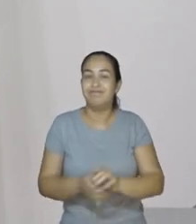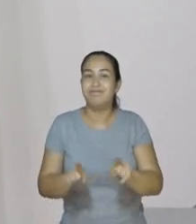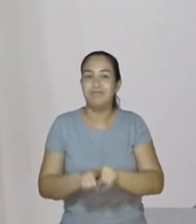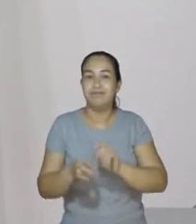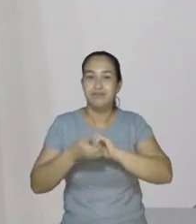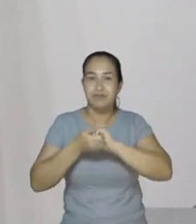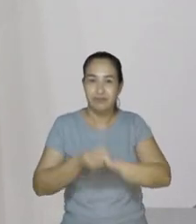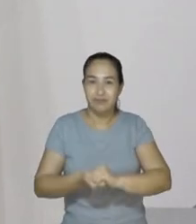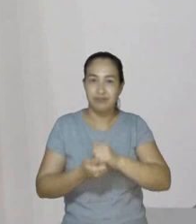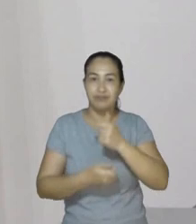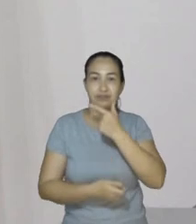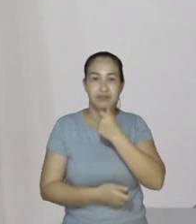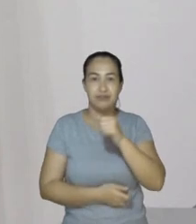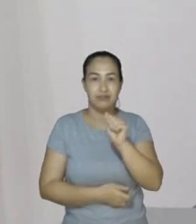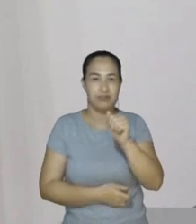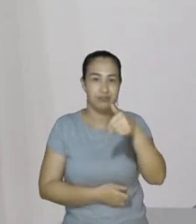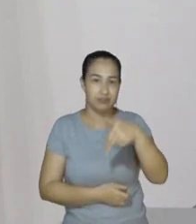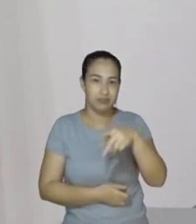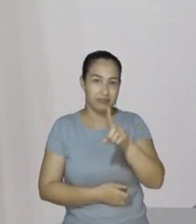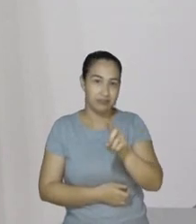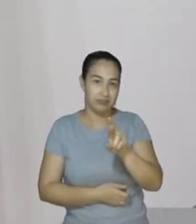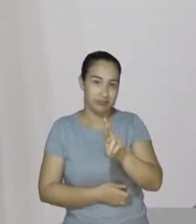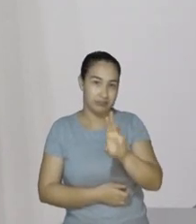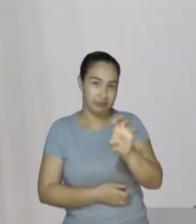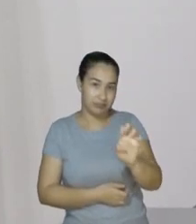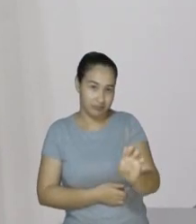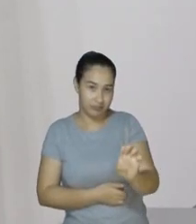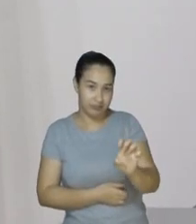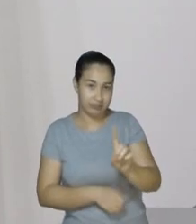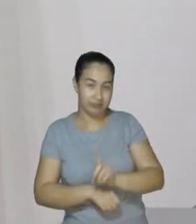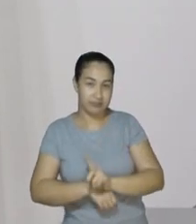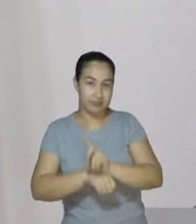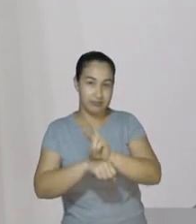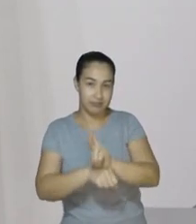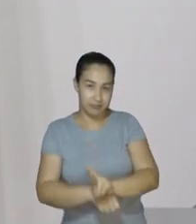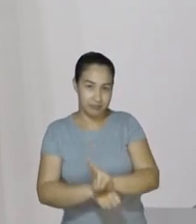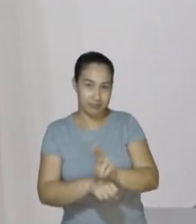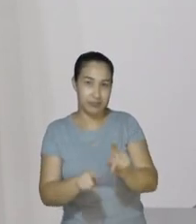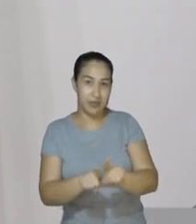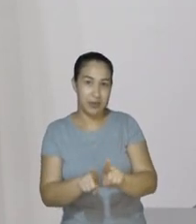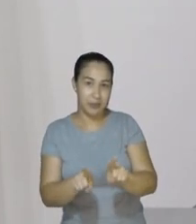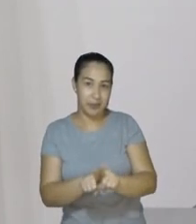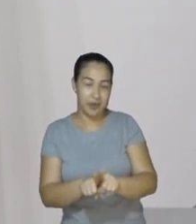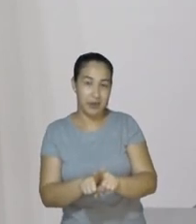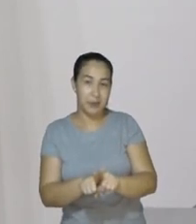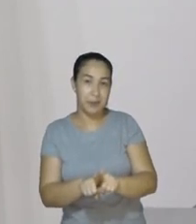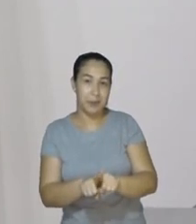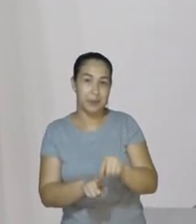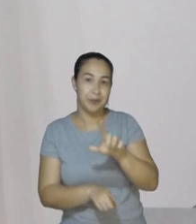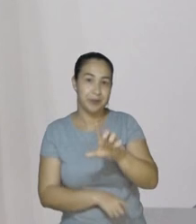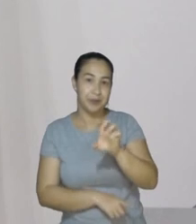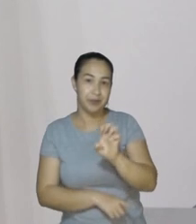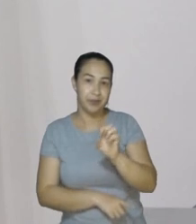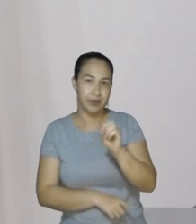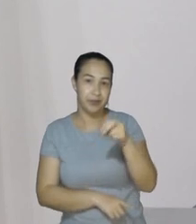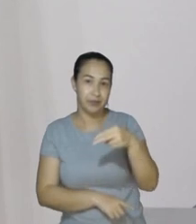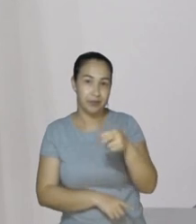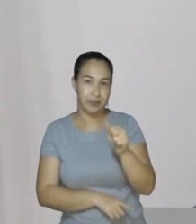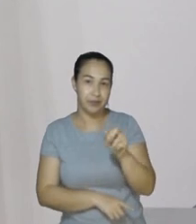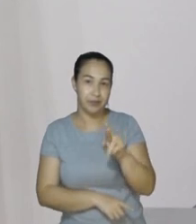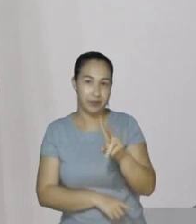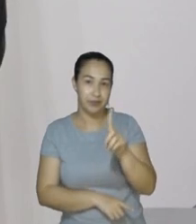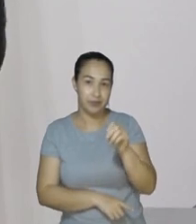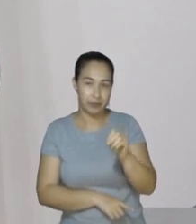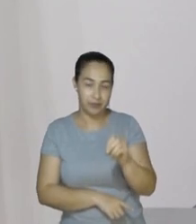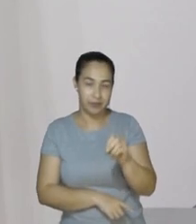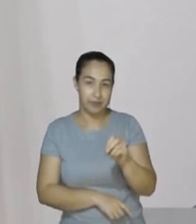aqui dessa Casa Legislativa, e também o Leonardo, que é o chefe de gabinete da presidência. Uma satisfação realmente poder estar